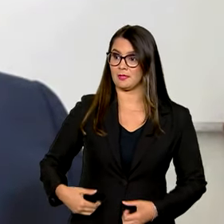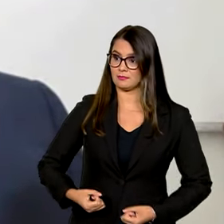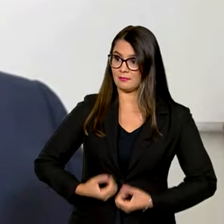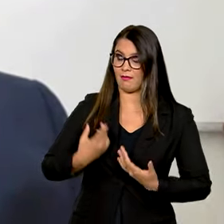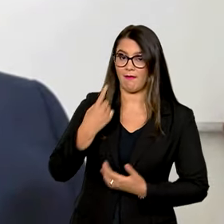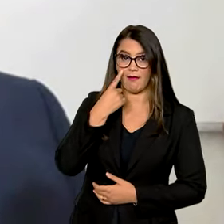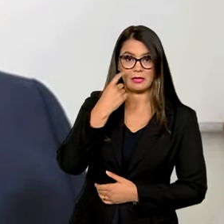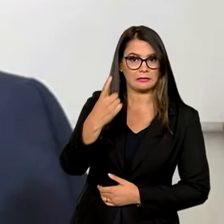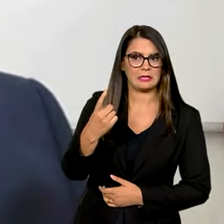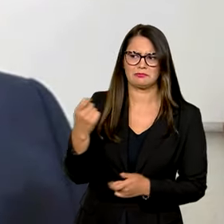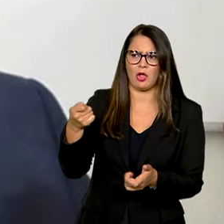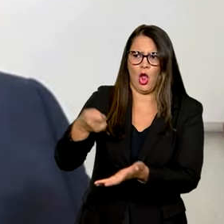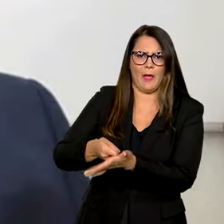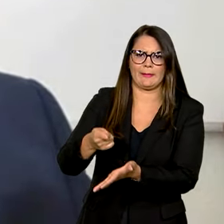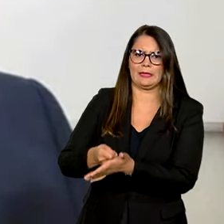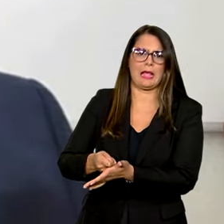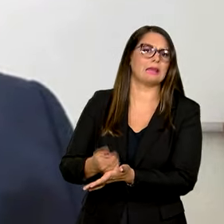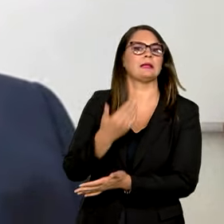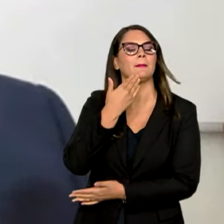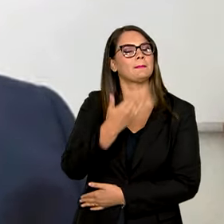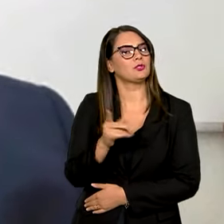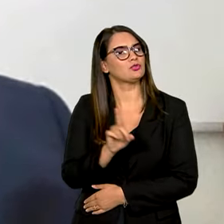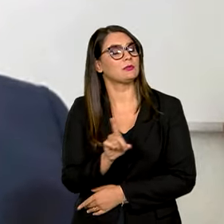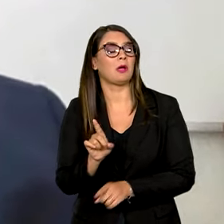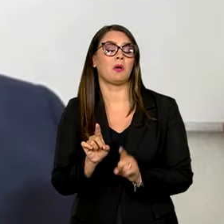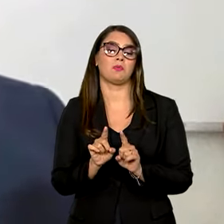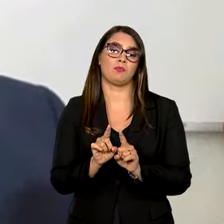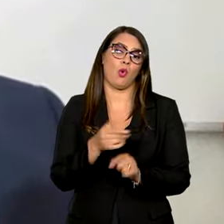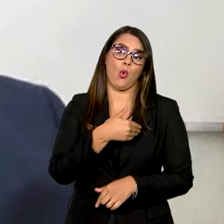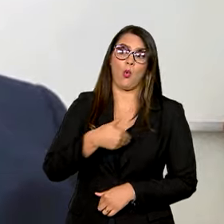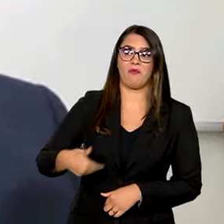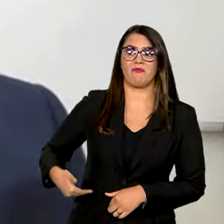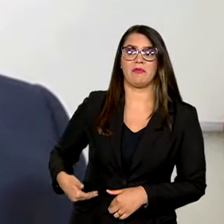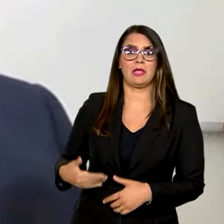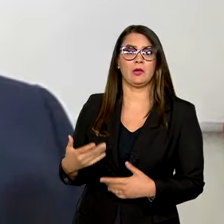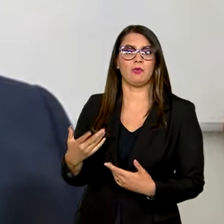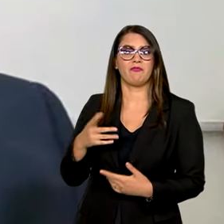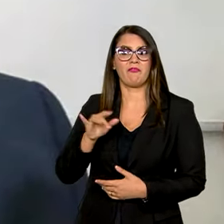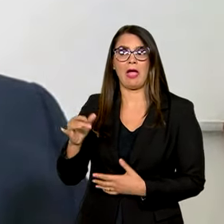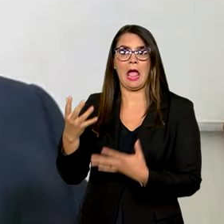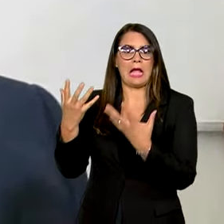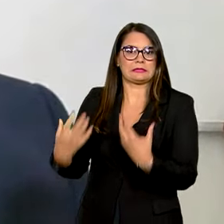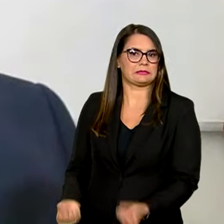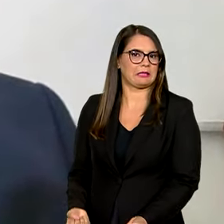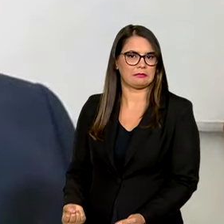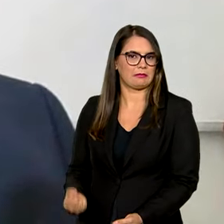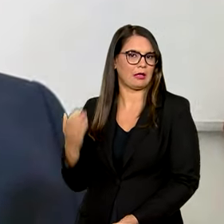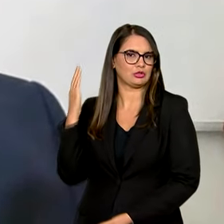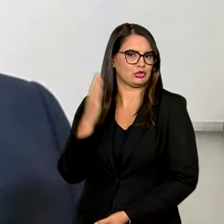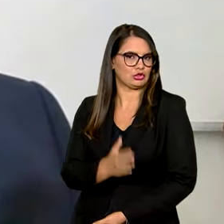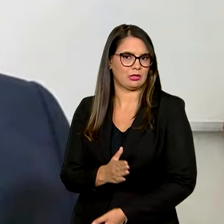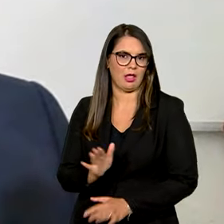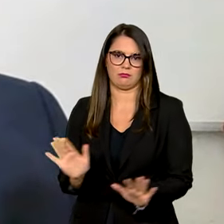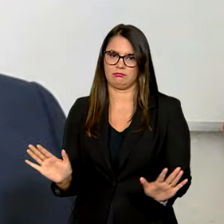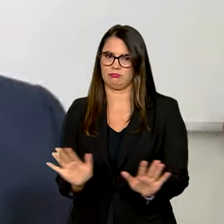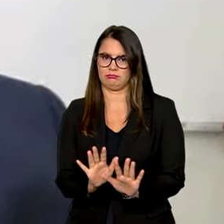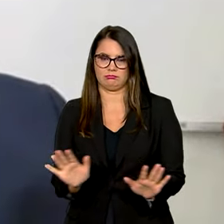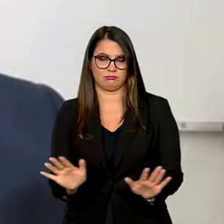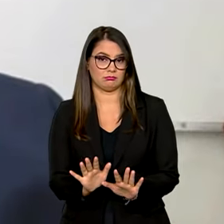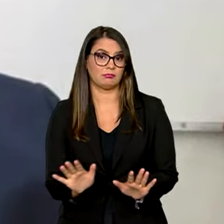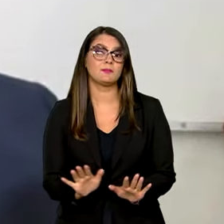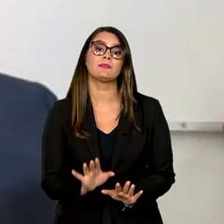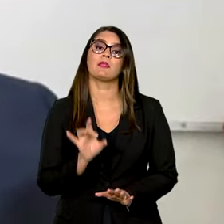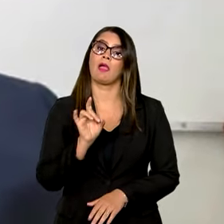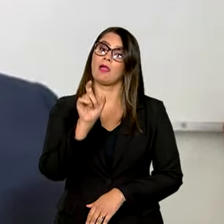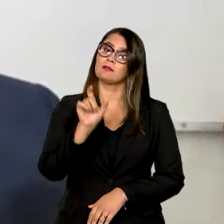de interesse não tá obrigada depois a pedir autorização tampouco o governo tá obrigado a autorizar a a deferir essa autorização no futuro